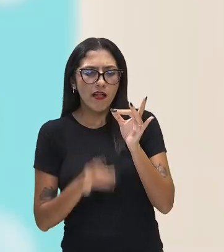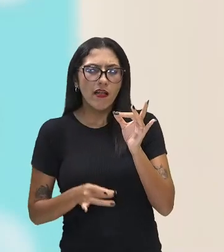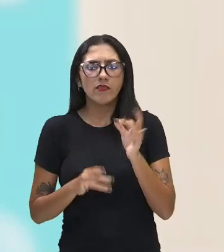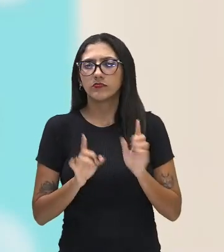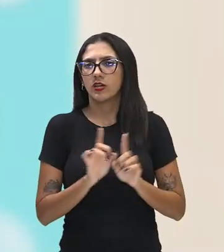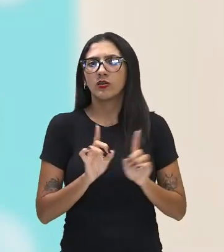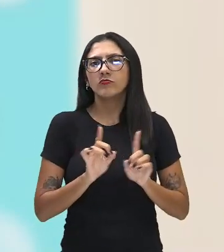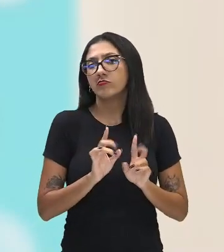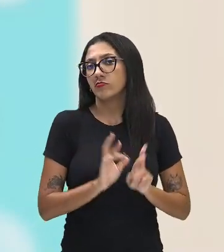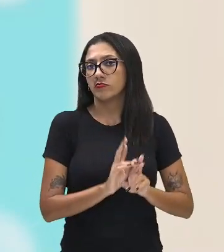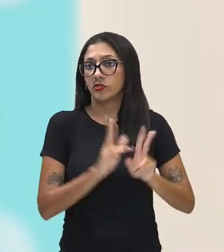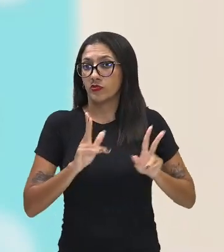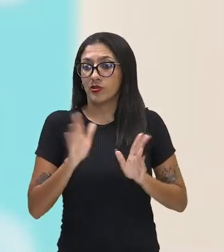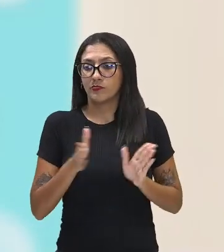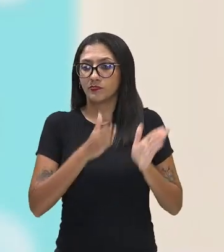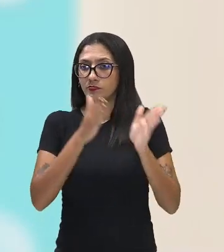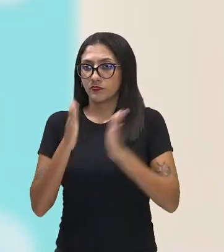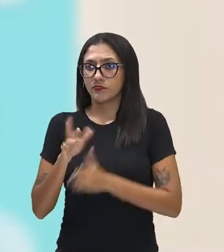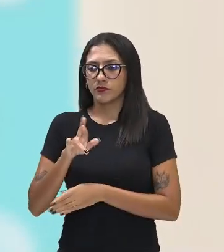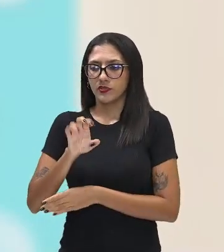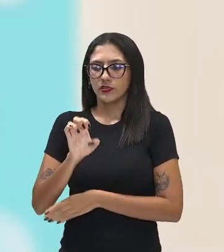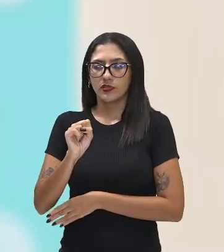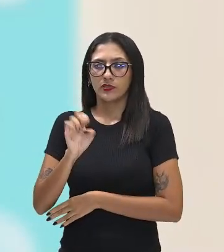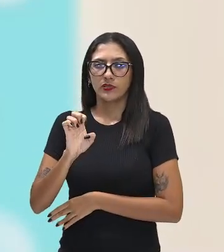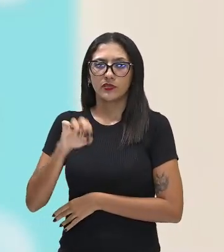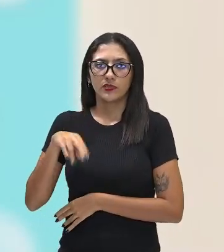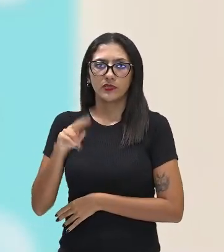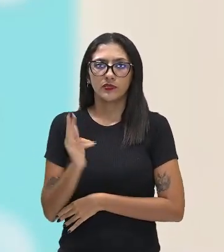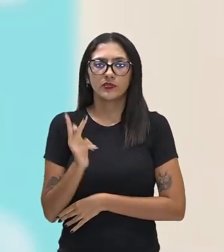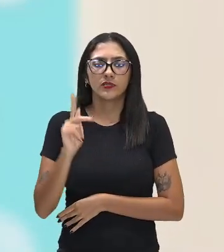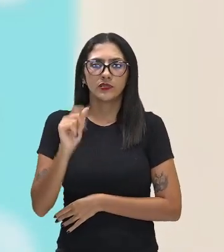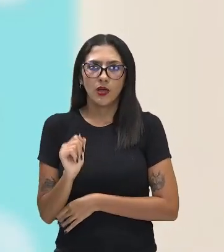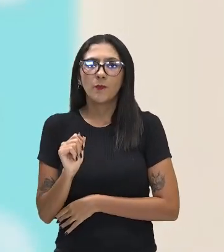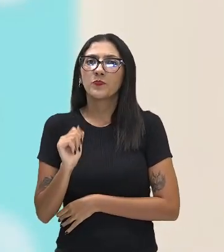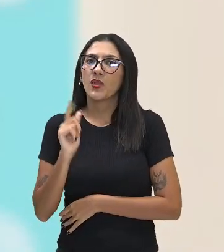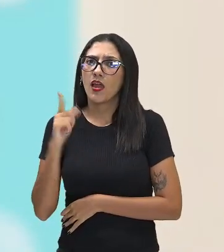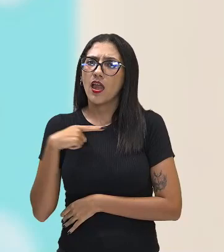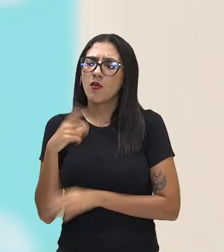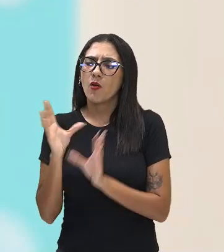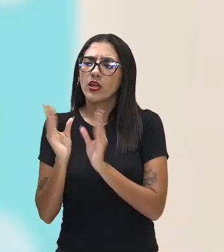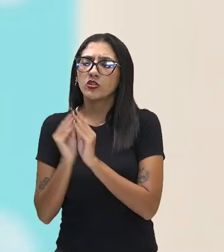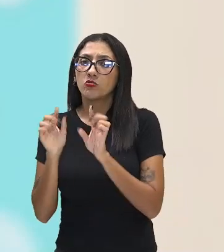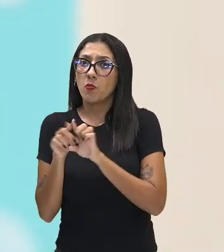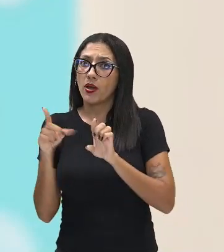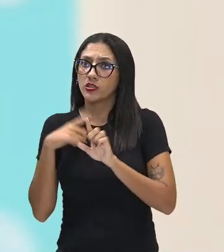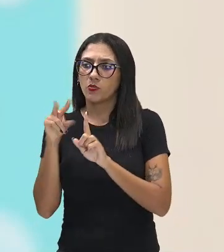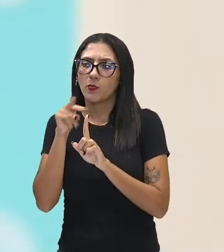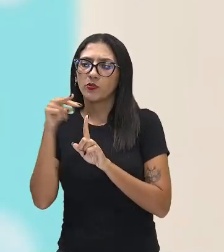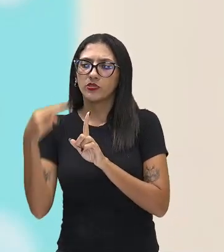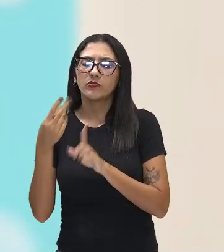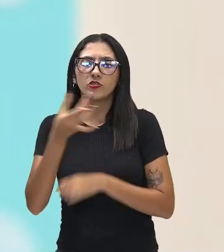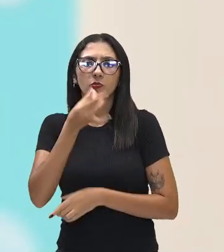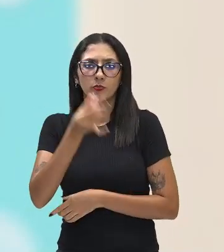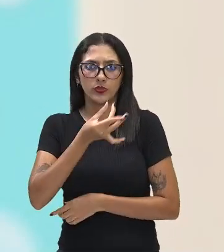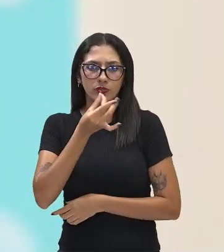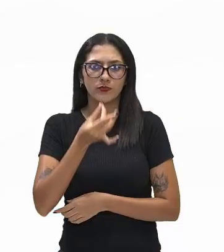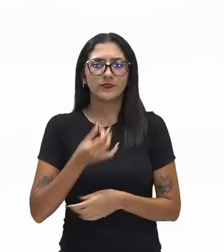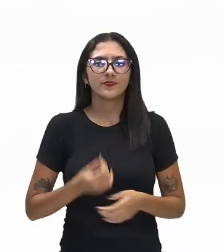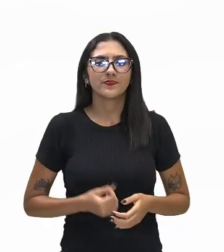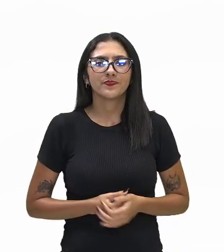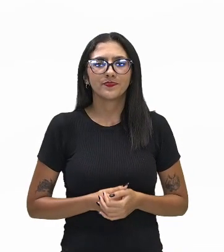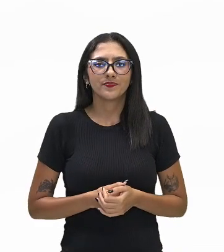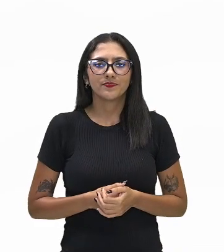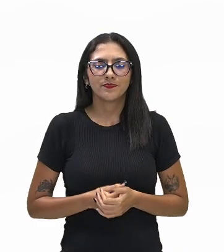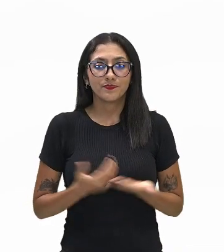isso, tá? A resenha crítica é um resumo, mas vai ter esse olhar crítico. Então, vamos